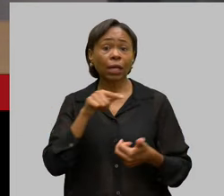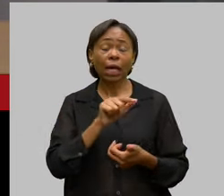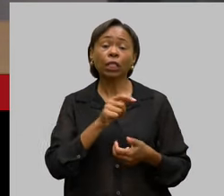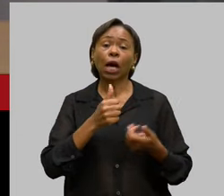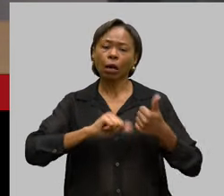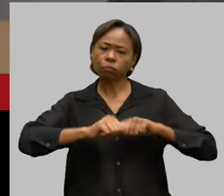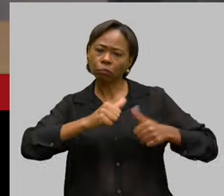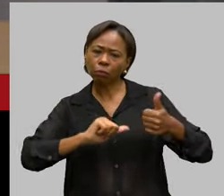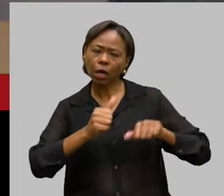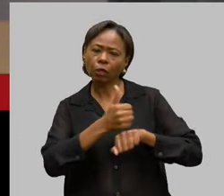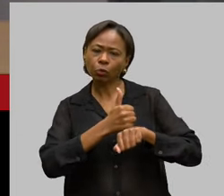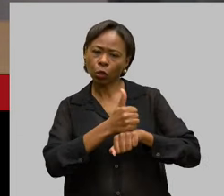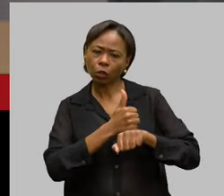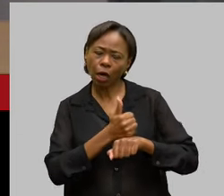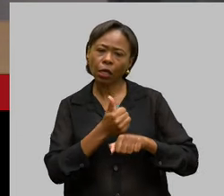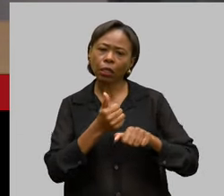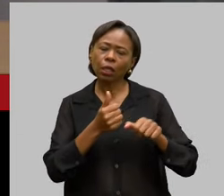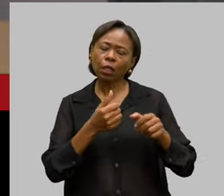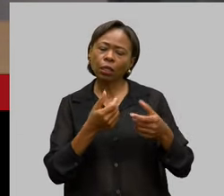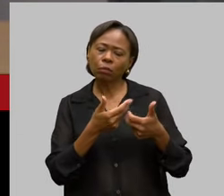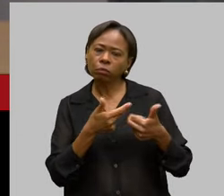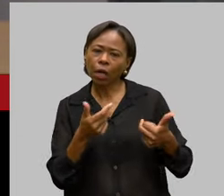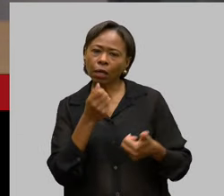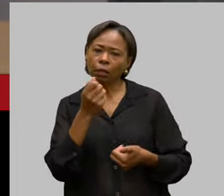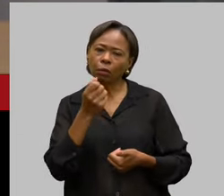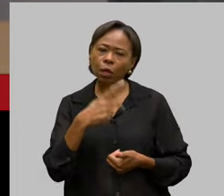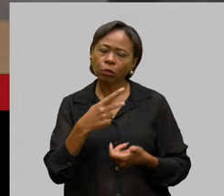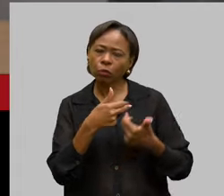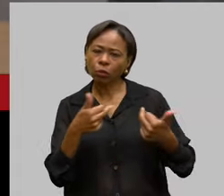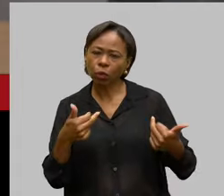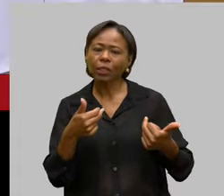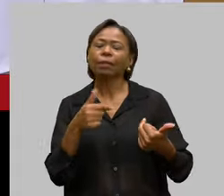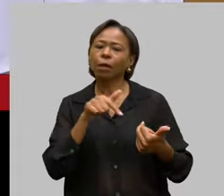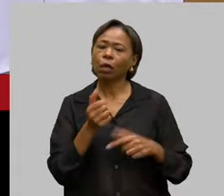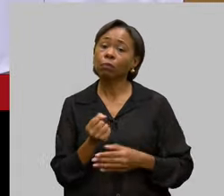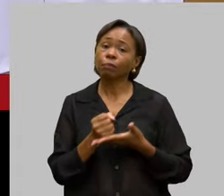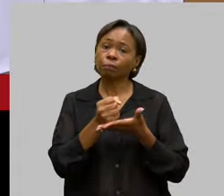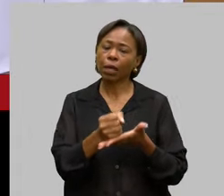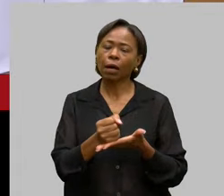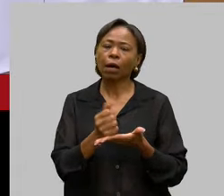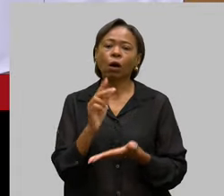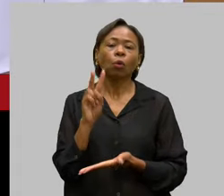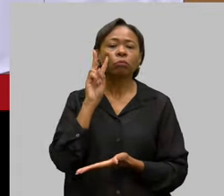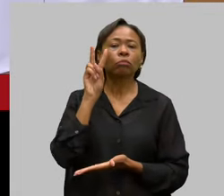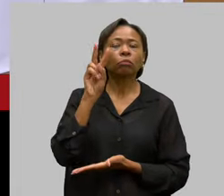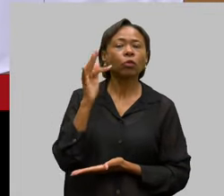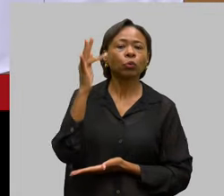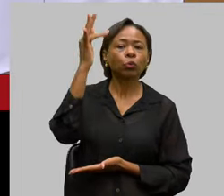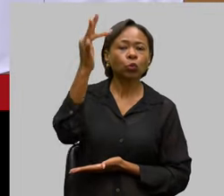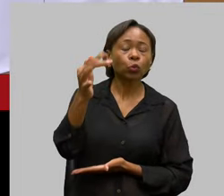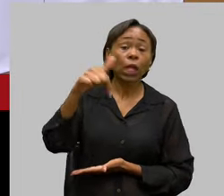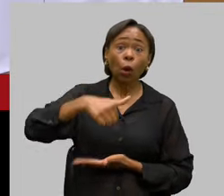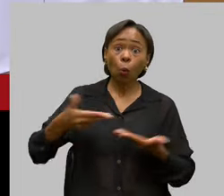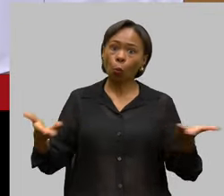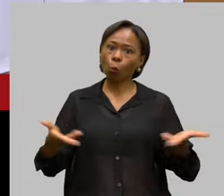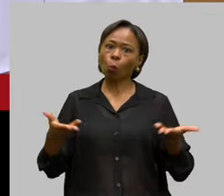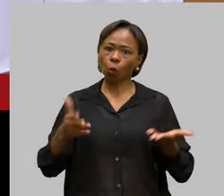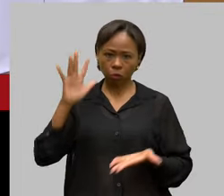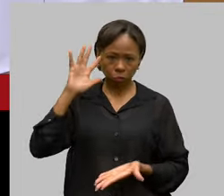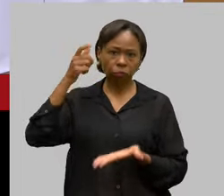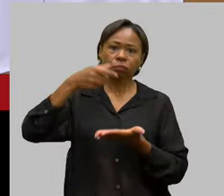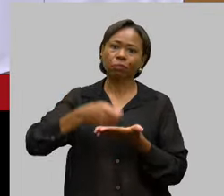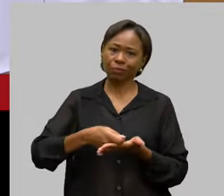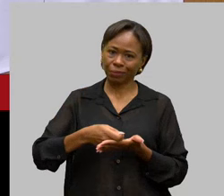nos possibilitar isso de olhar o longuíssimo prazo e eh adotar no presente as medidas que são necessárias pro Futuro